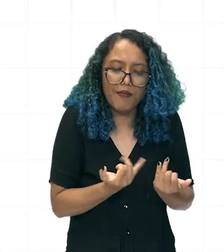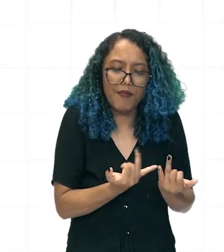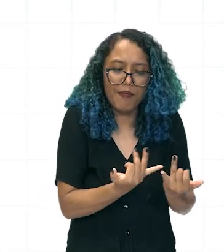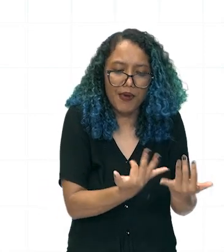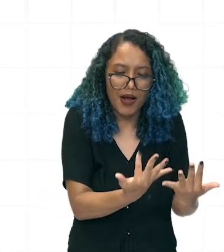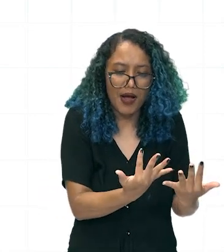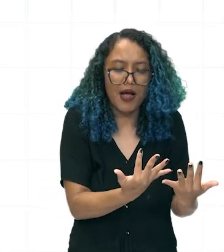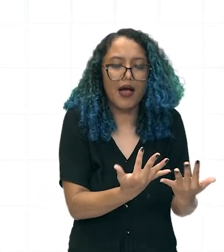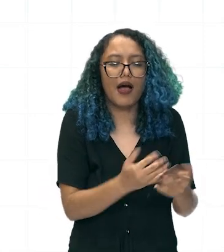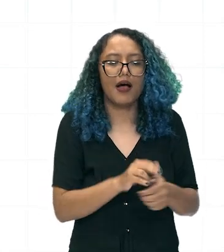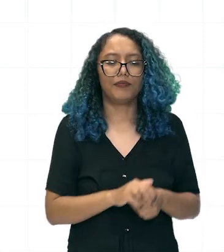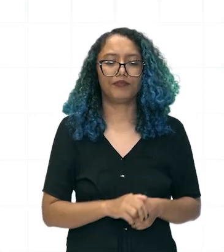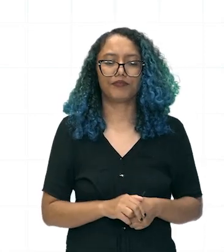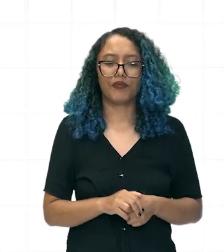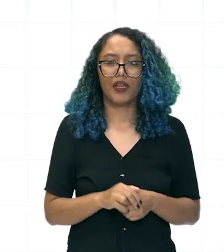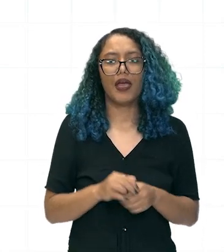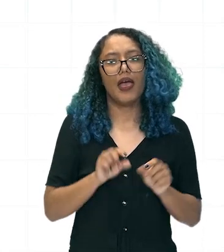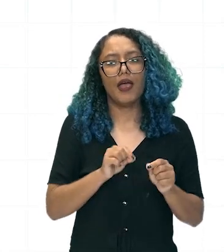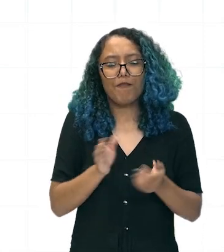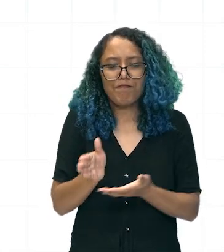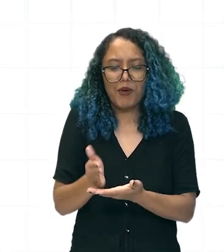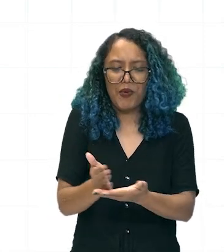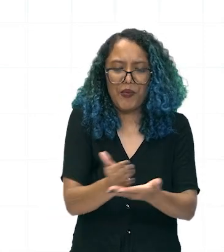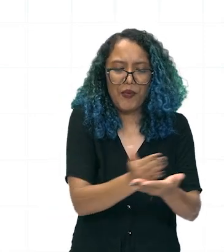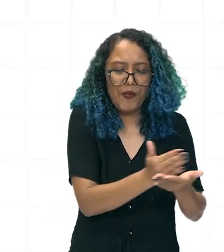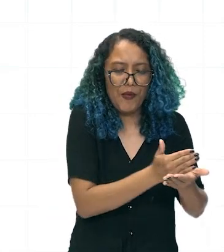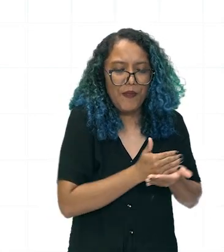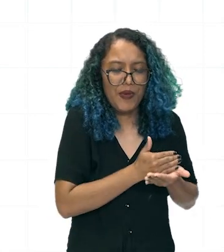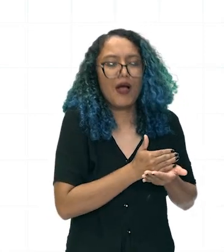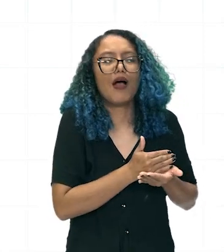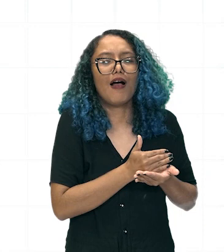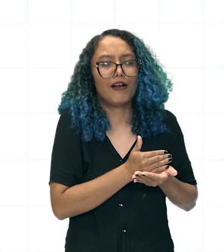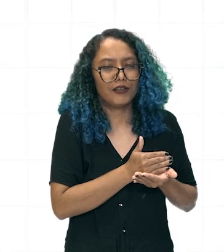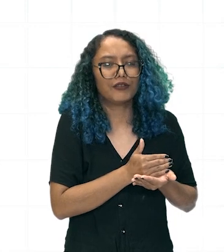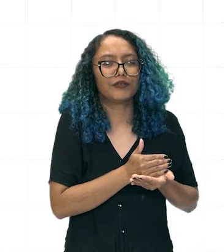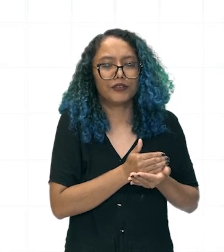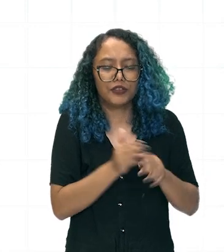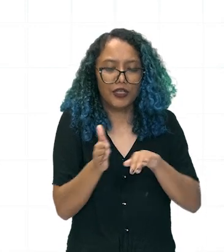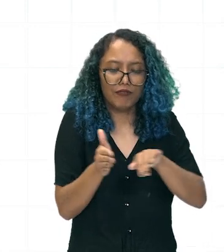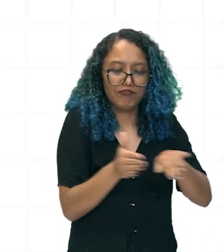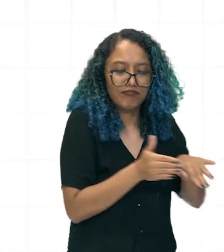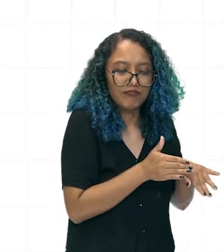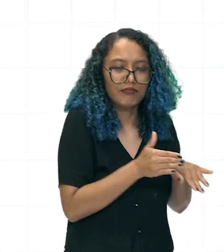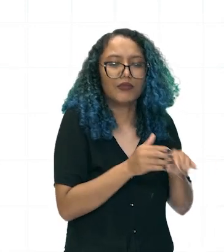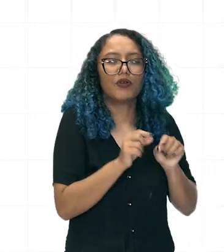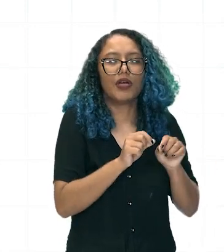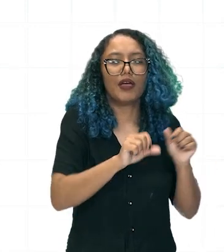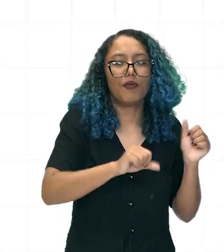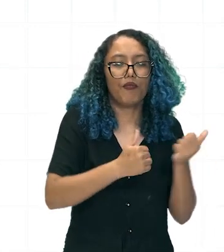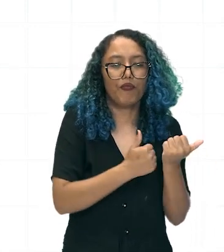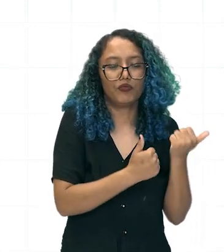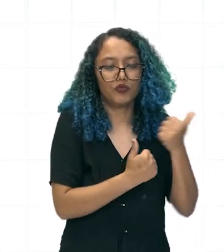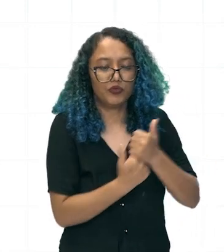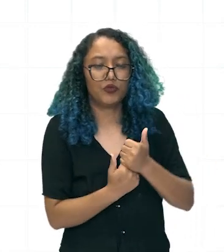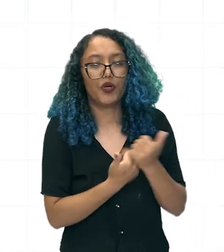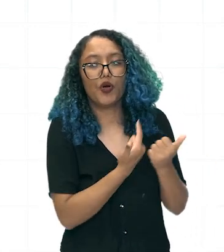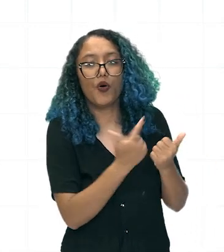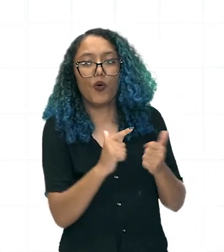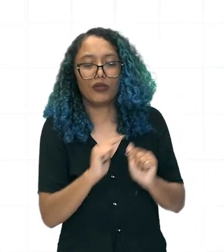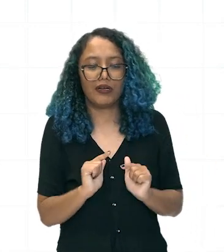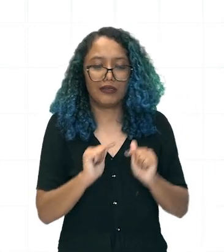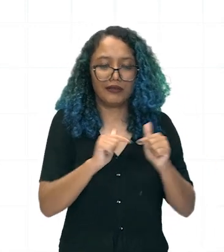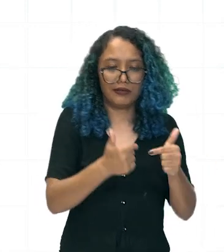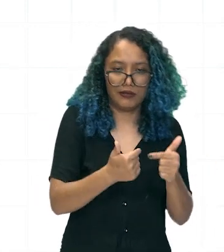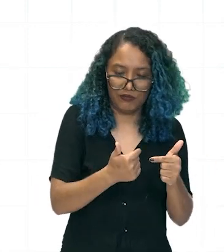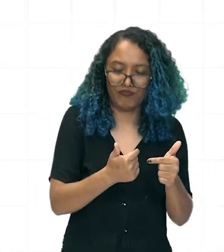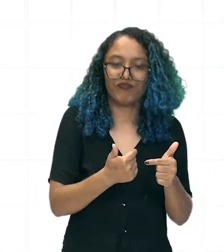ser cortados para poder dar lugar a outras atividades econômicas, por